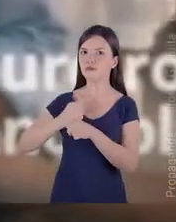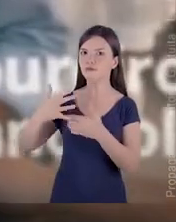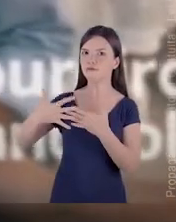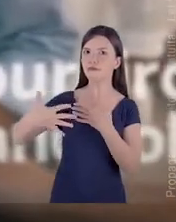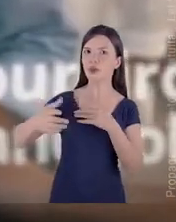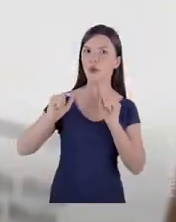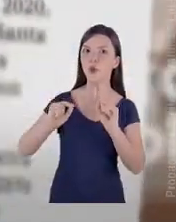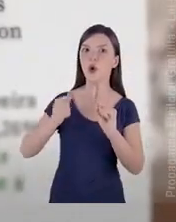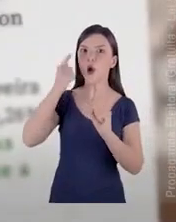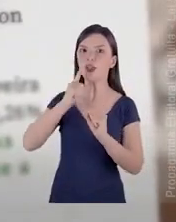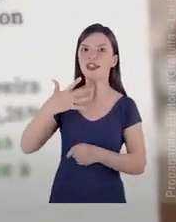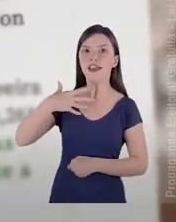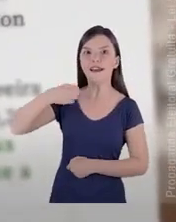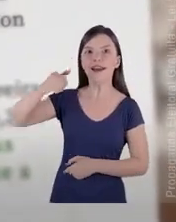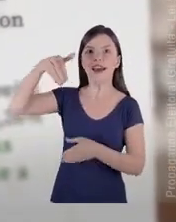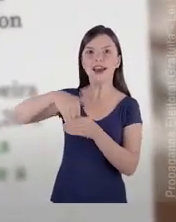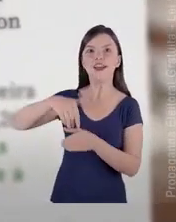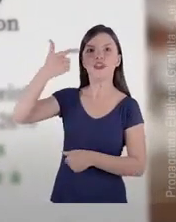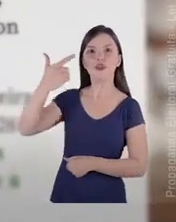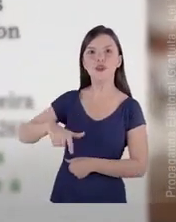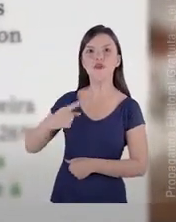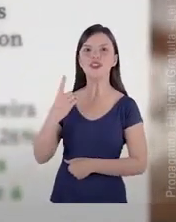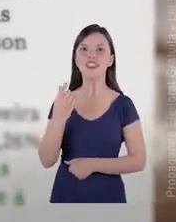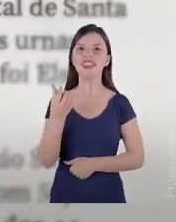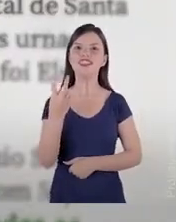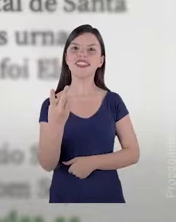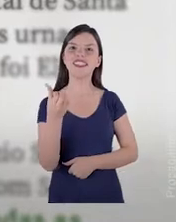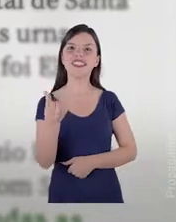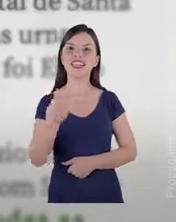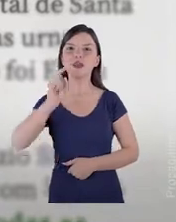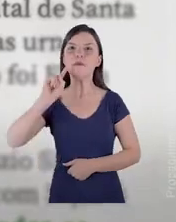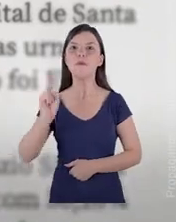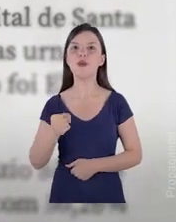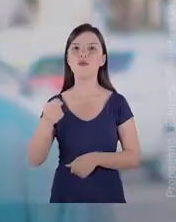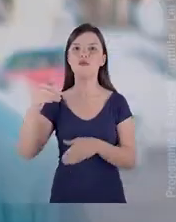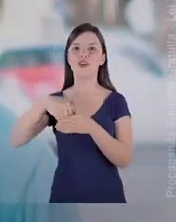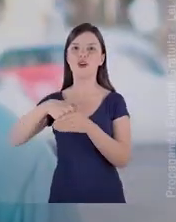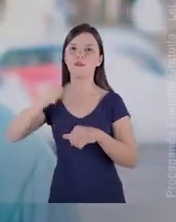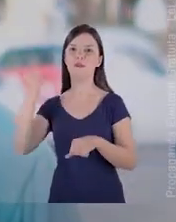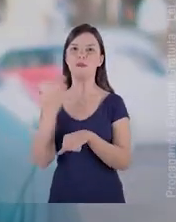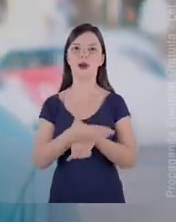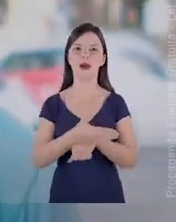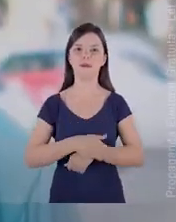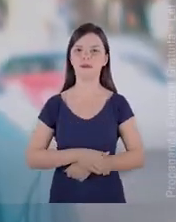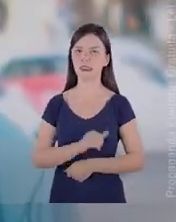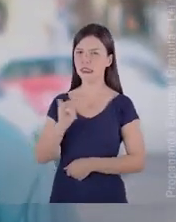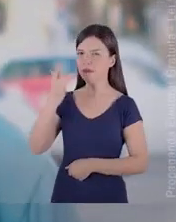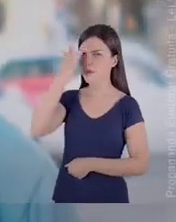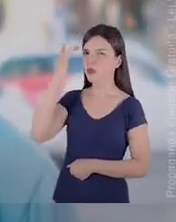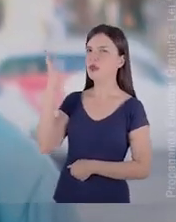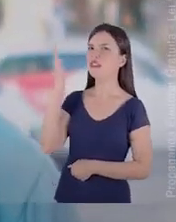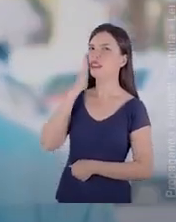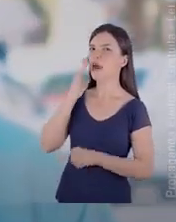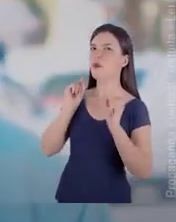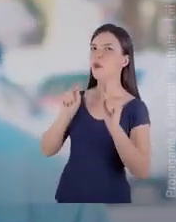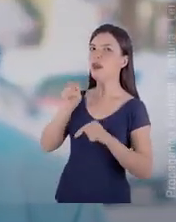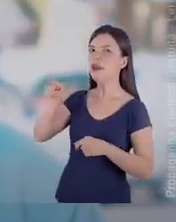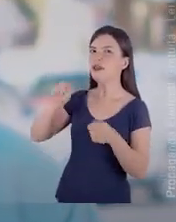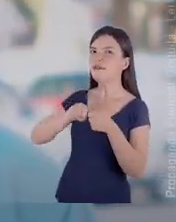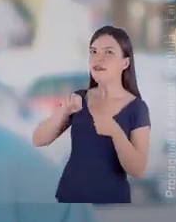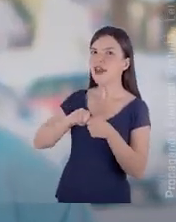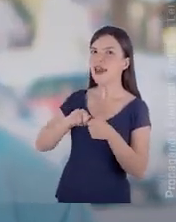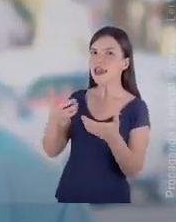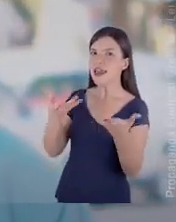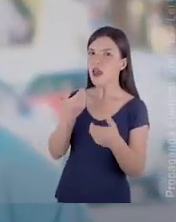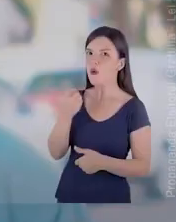depois, fui reeleito com 126 mil votos. Primeiro turno. Se o povo soubesse o que ele fez aqui no